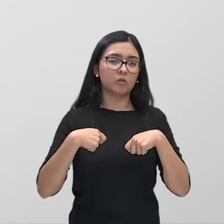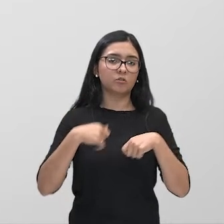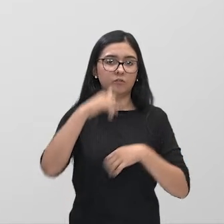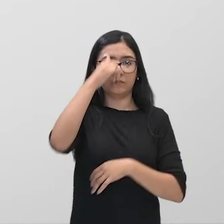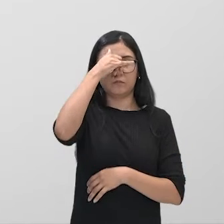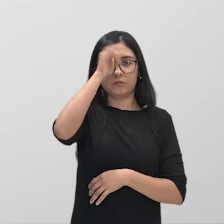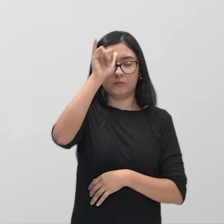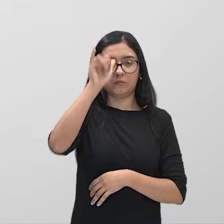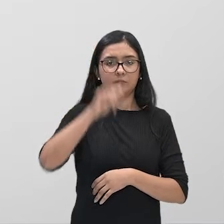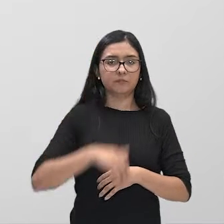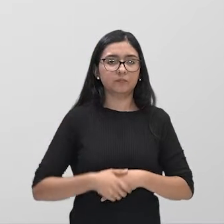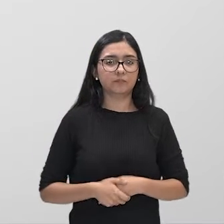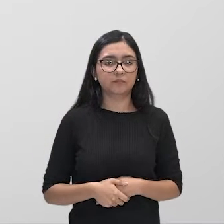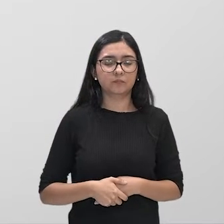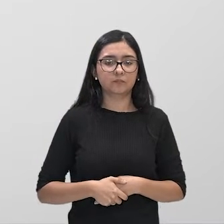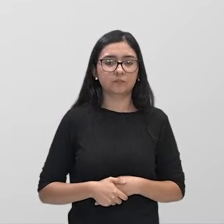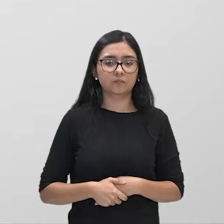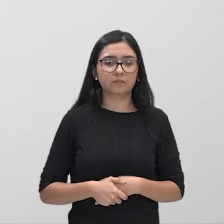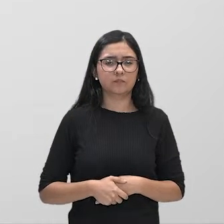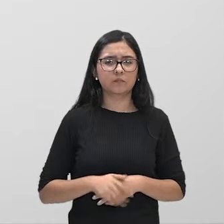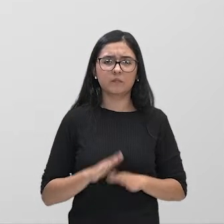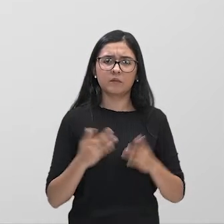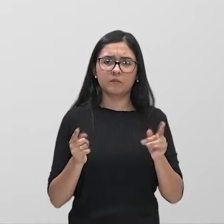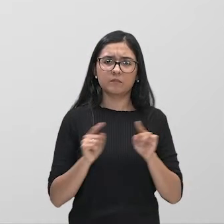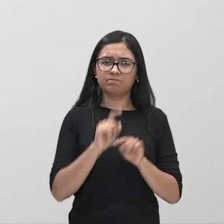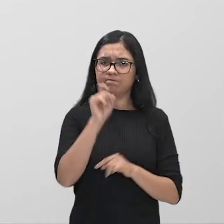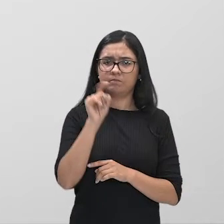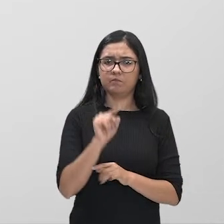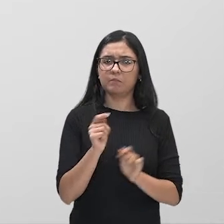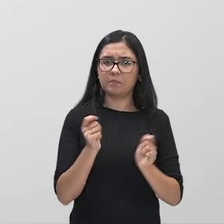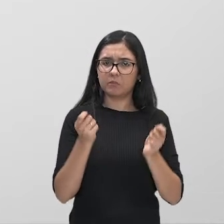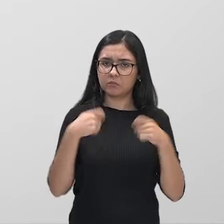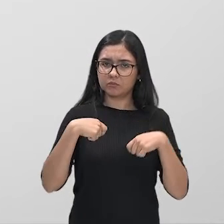combatido. Será que pode ser combatido?